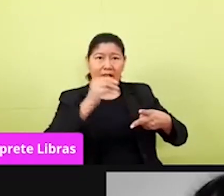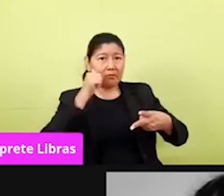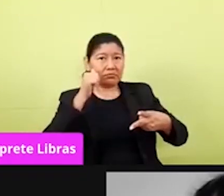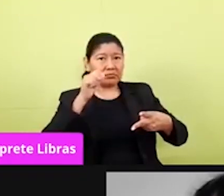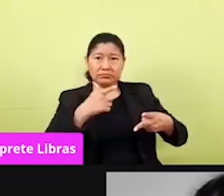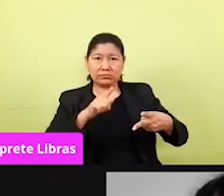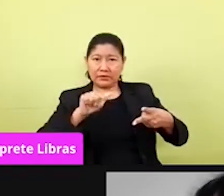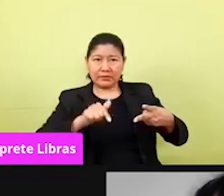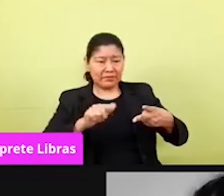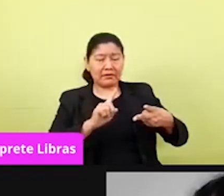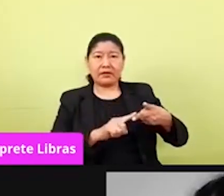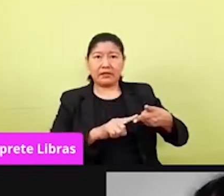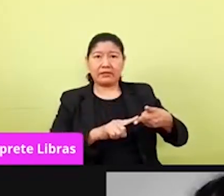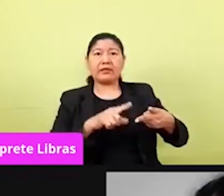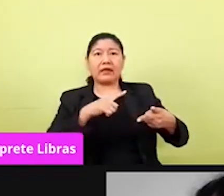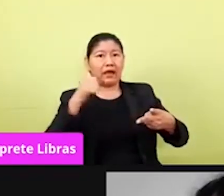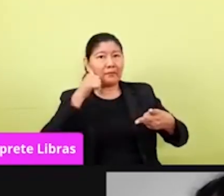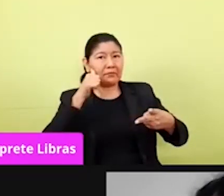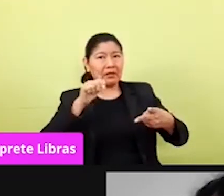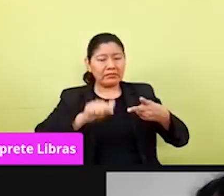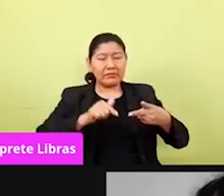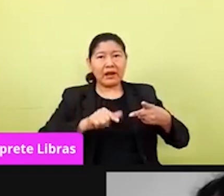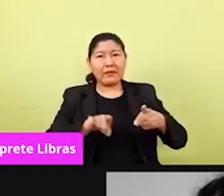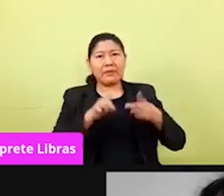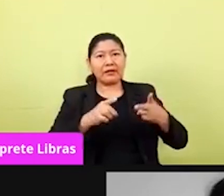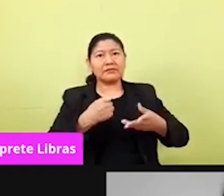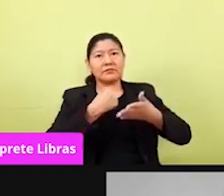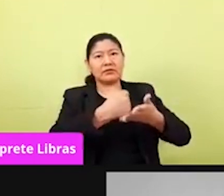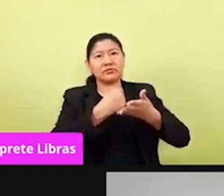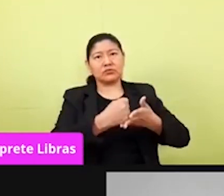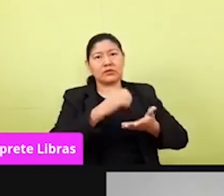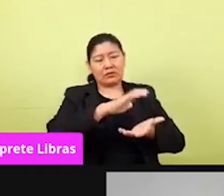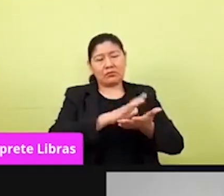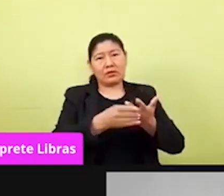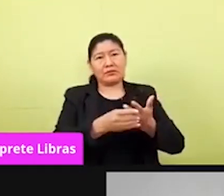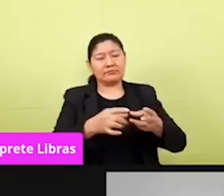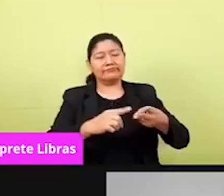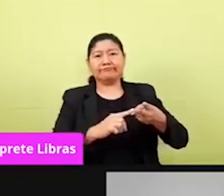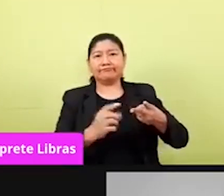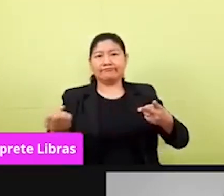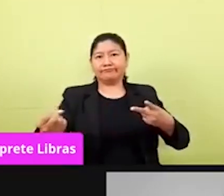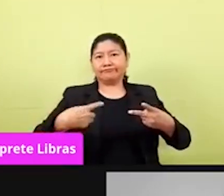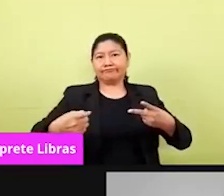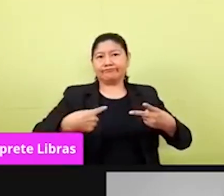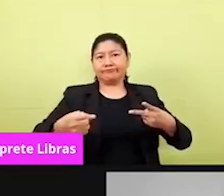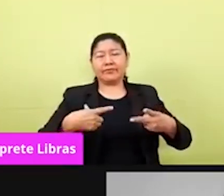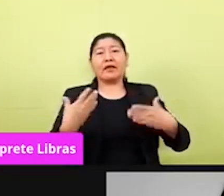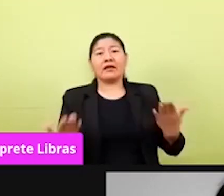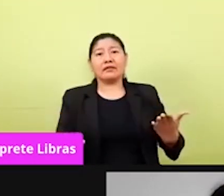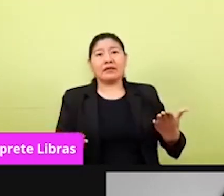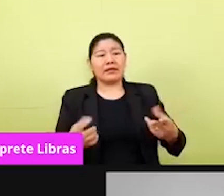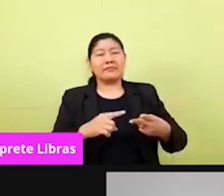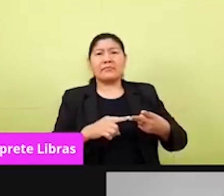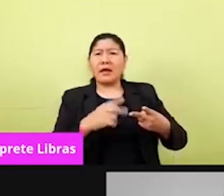construída socialmente, baseada nesse amor romântico, que a mulher não pode viver sem aquela pessoa, que nunca